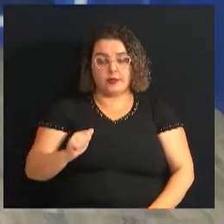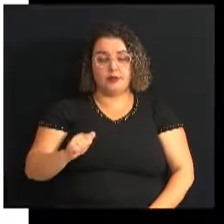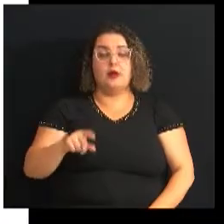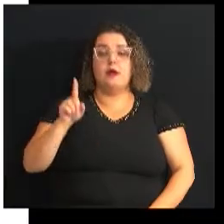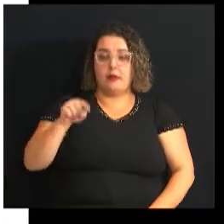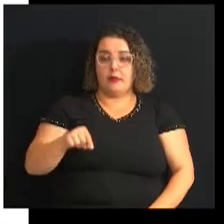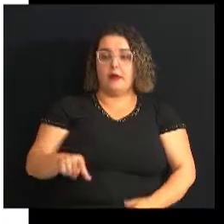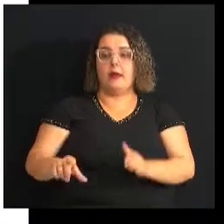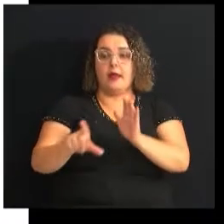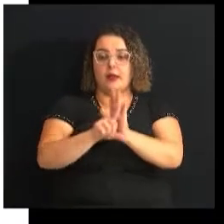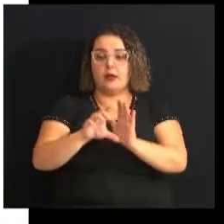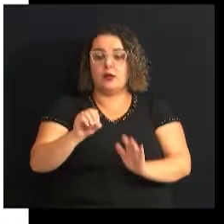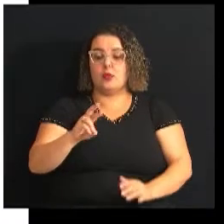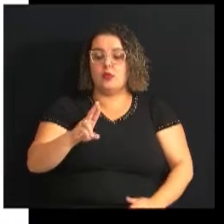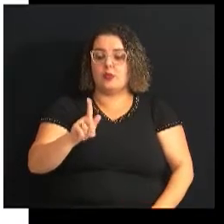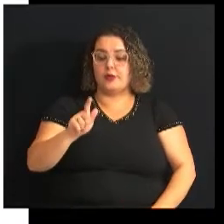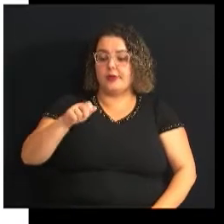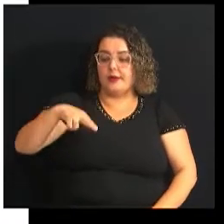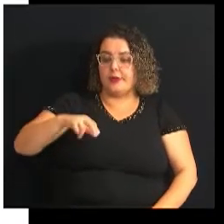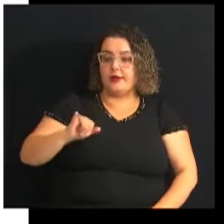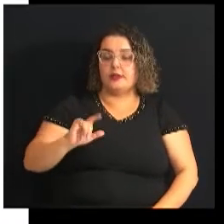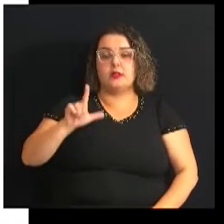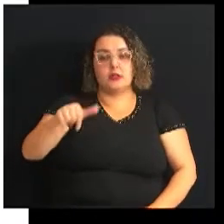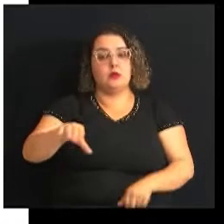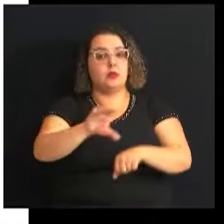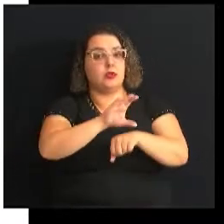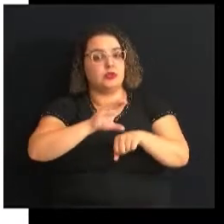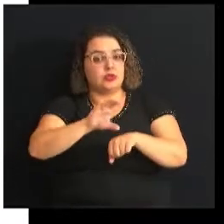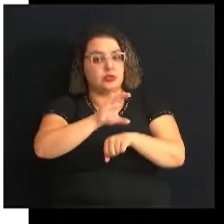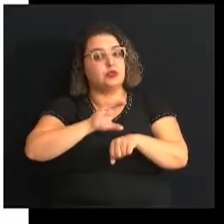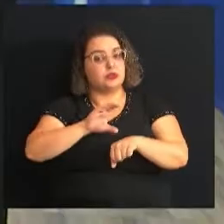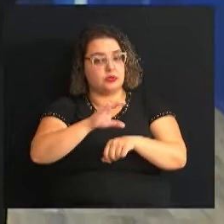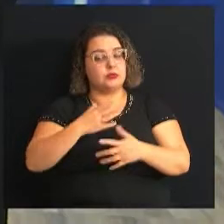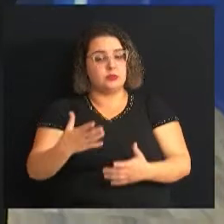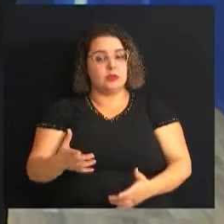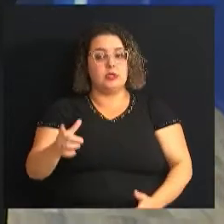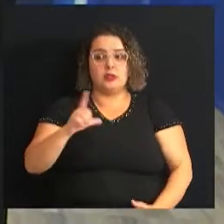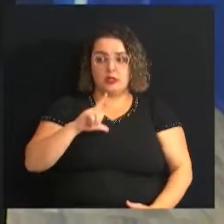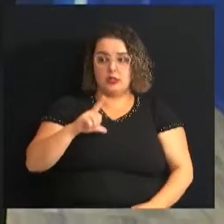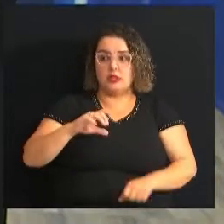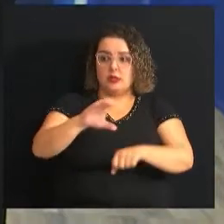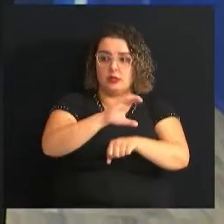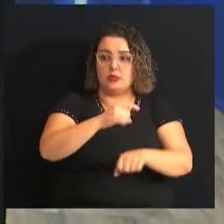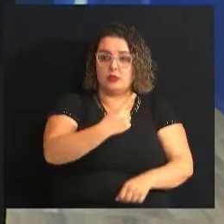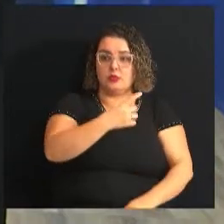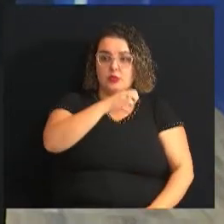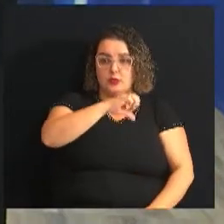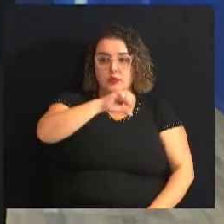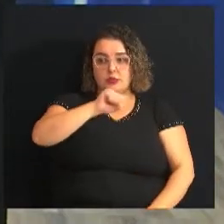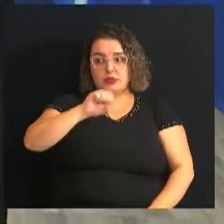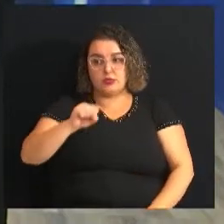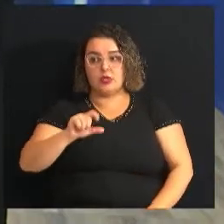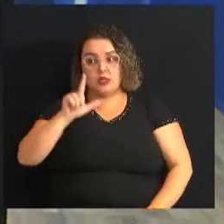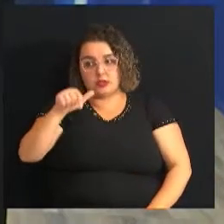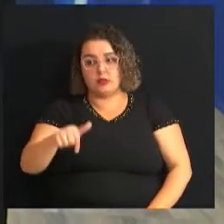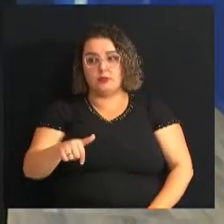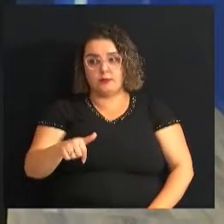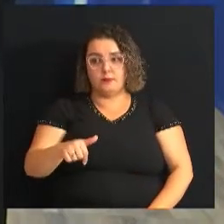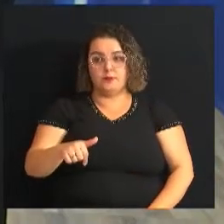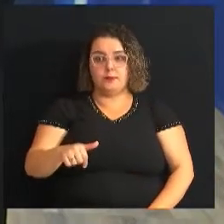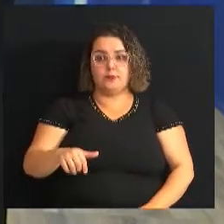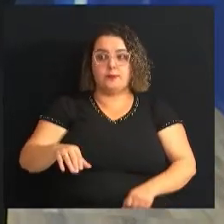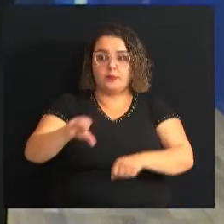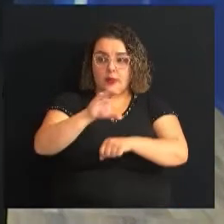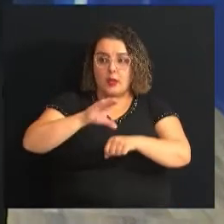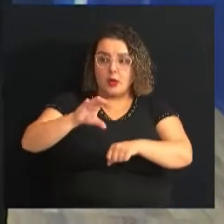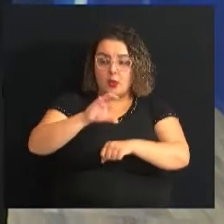orgânica, ela é depois da Constituição Federal, que a gente teve a Constituição de 88, então depois a gente teve a Constituição de